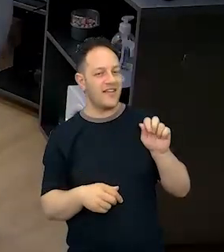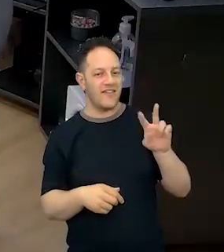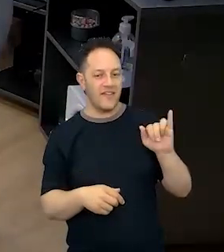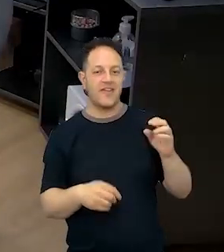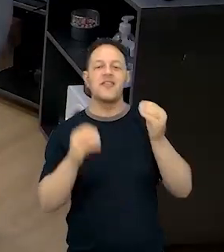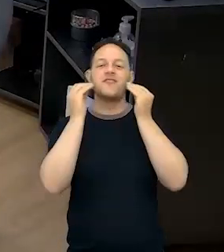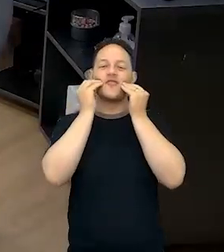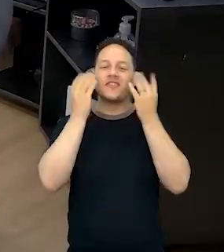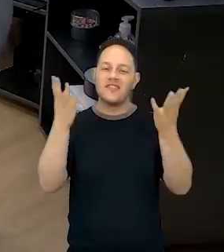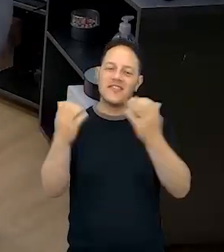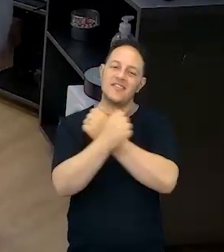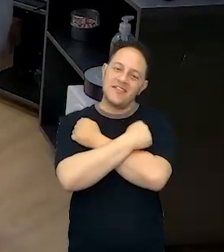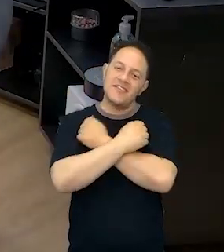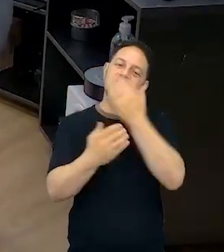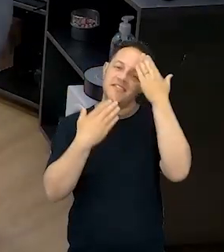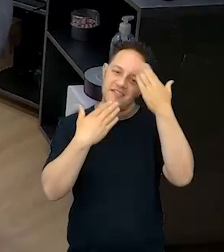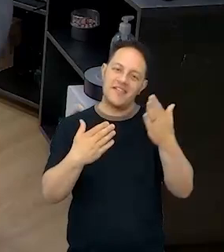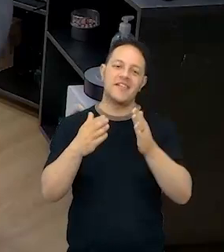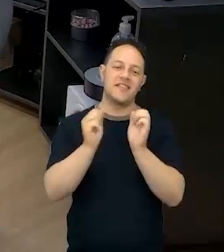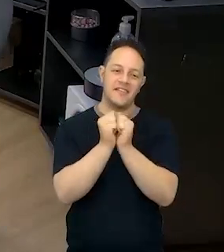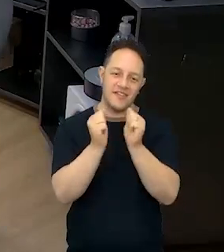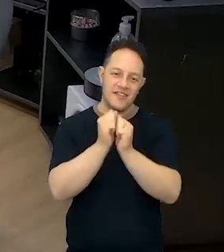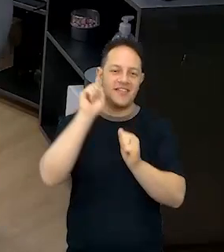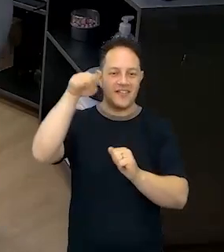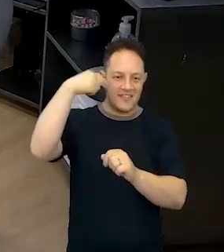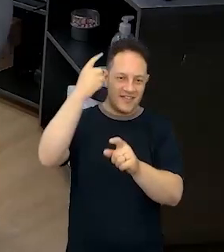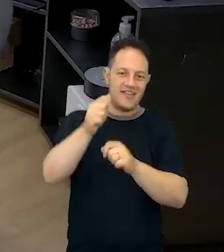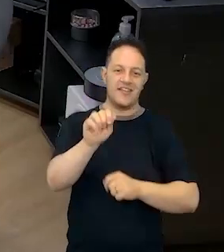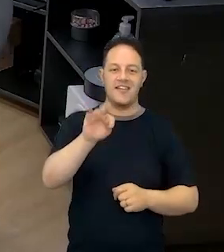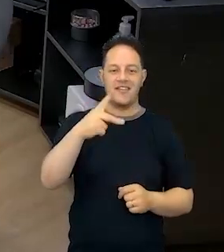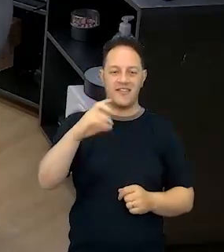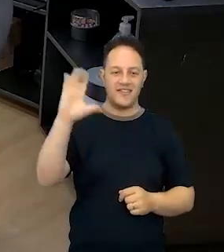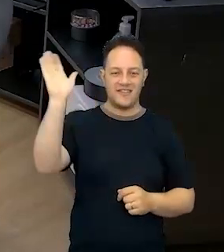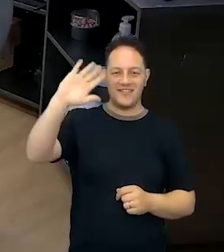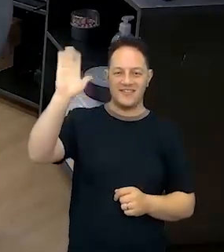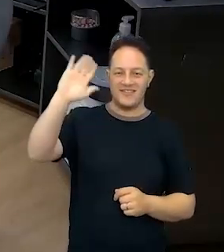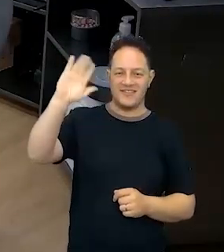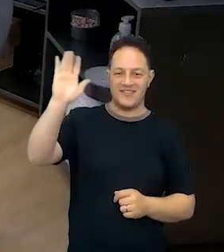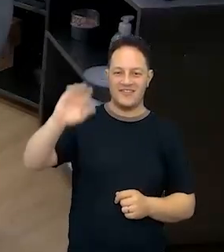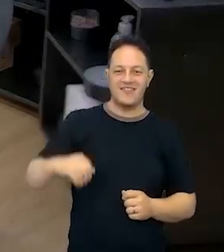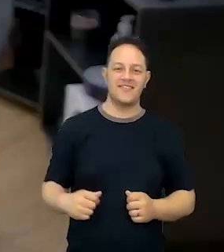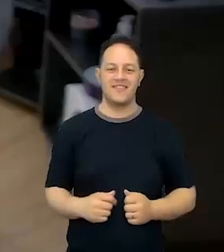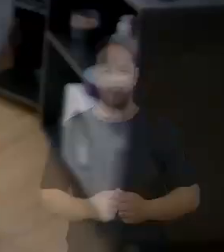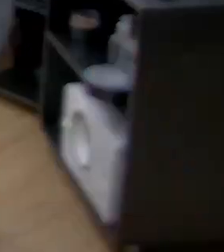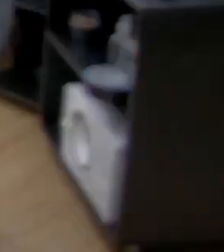Agradecimento a todos. Pela companhia de vocês. Até a próxima TPC Conviva. Tchau, tchau. Tchau.